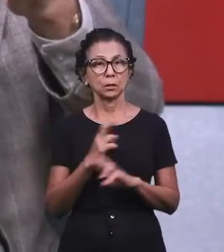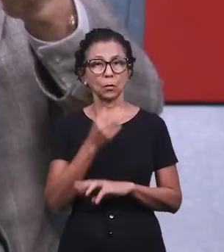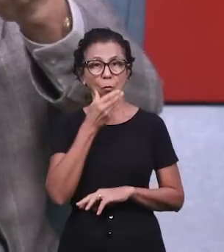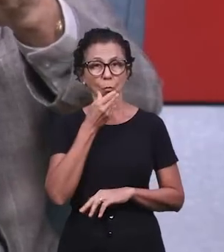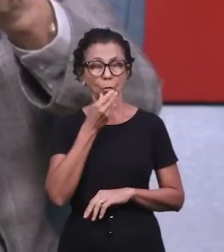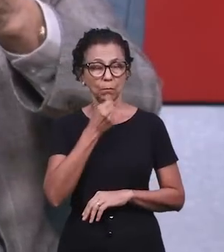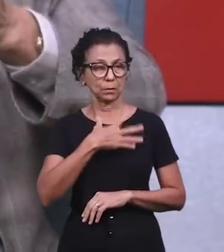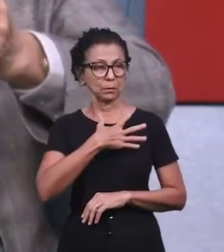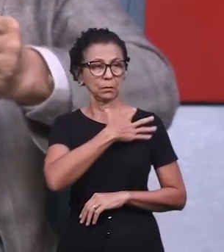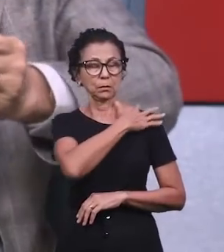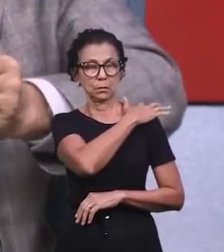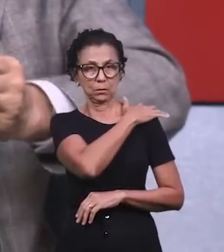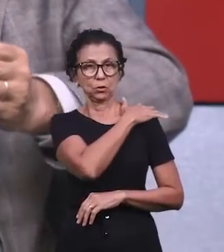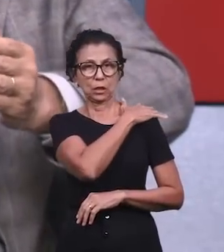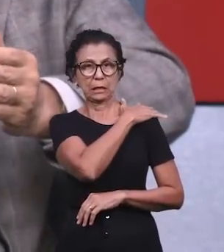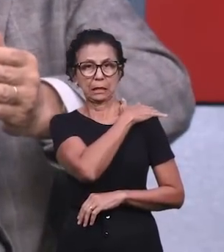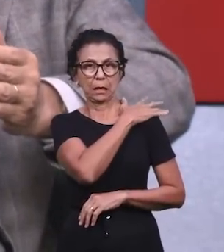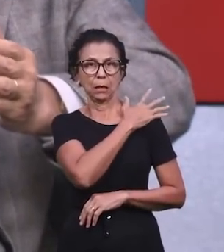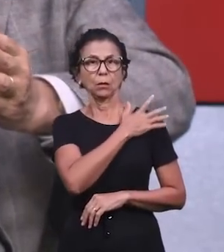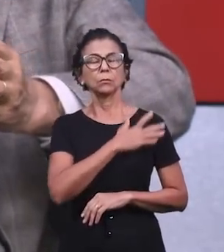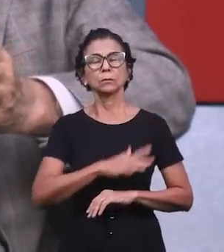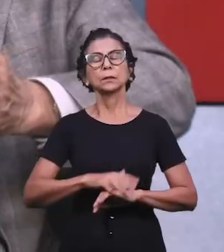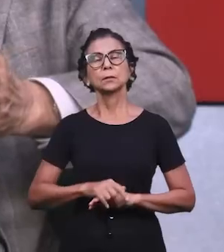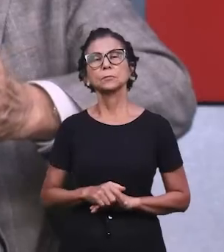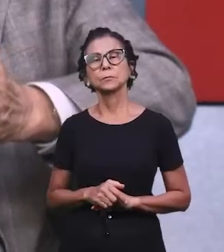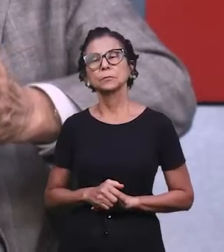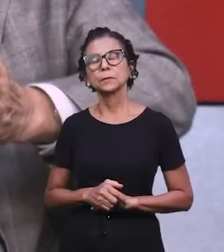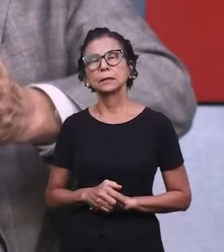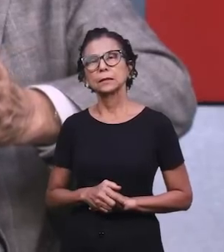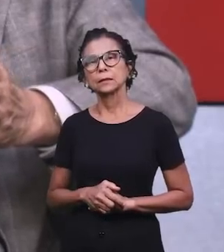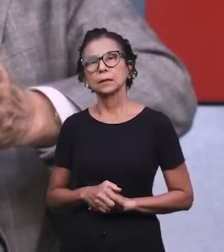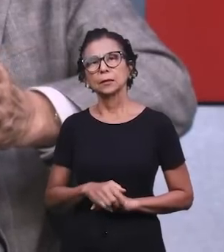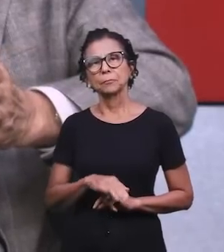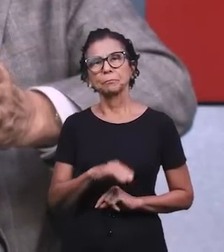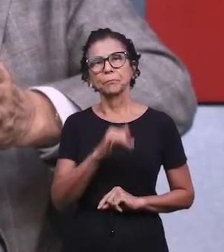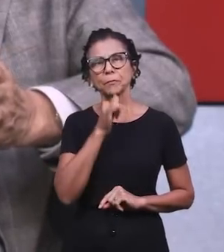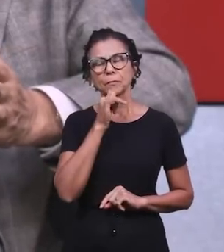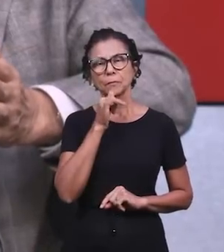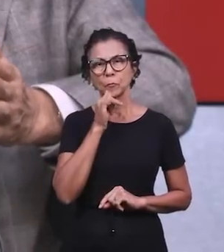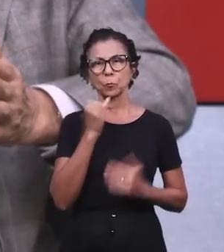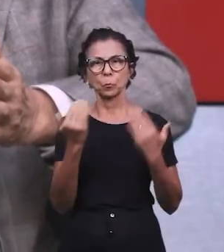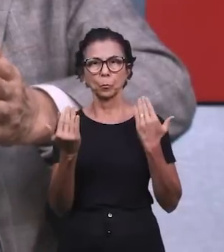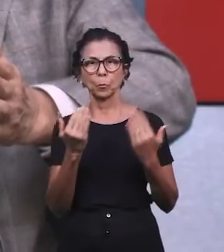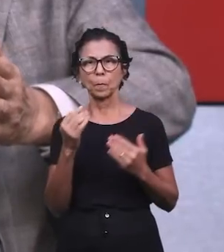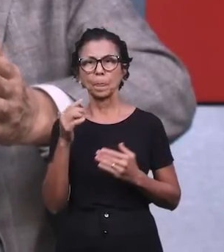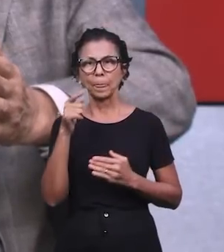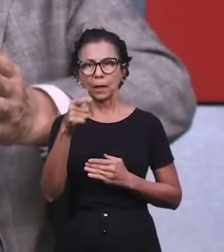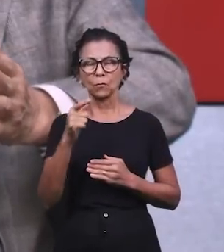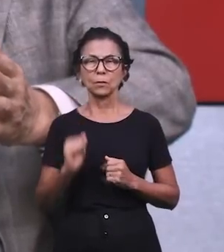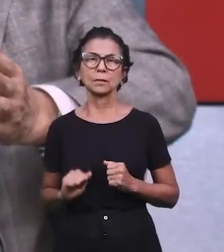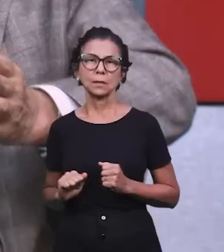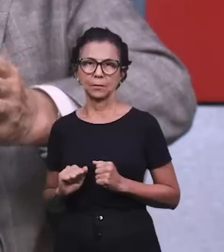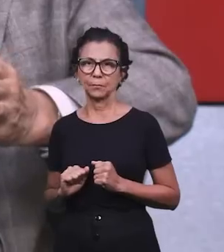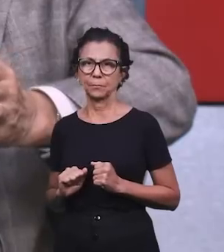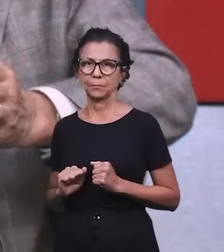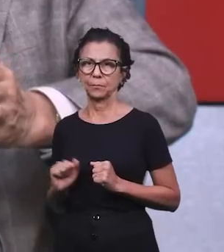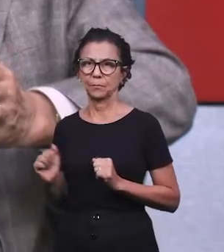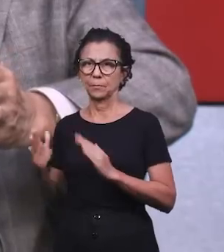centurião é parecido. Você às vezes está na igreja e você tem uma necessidade.